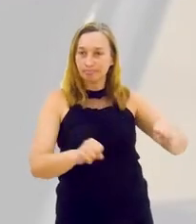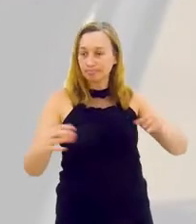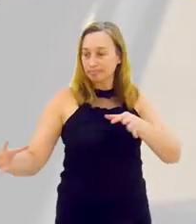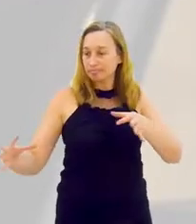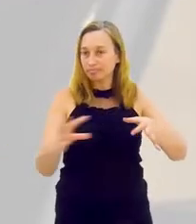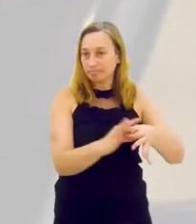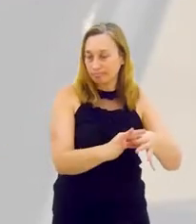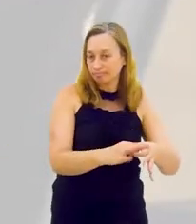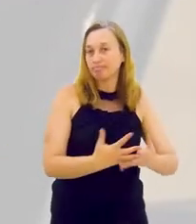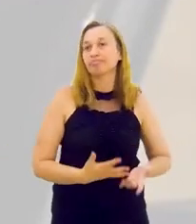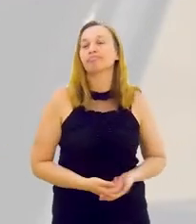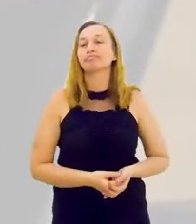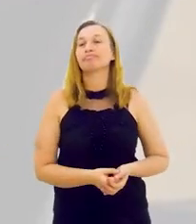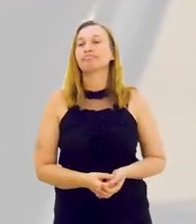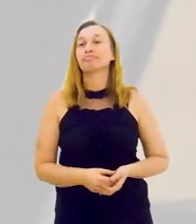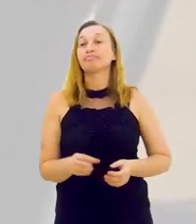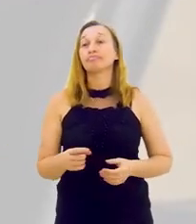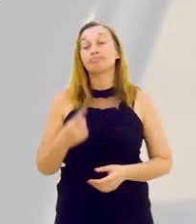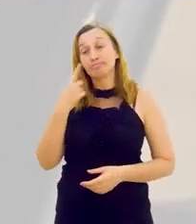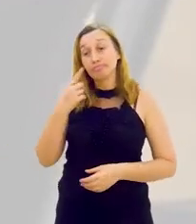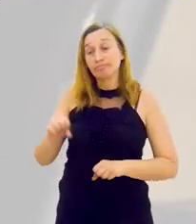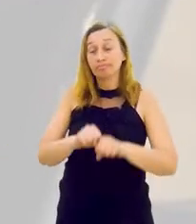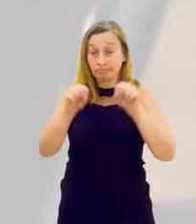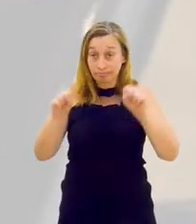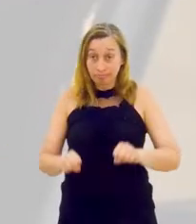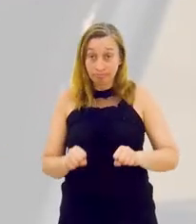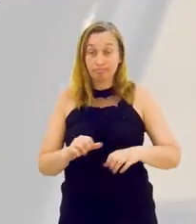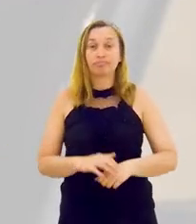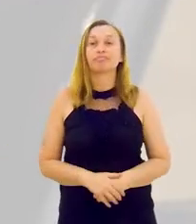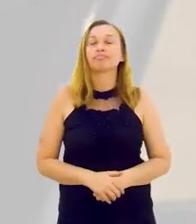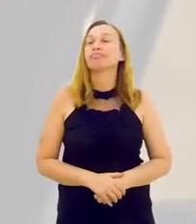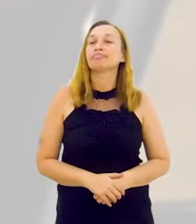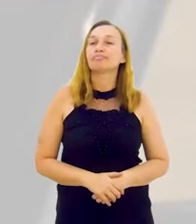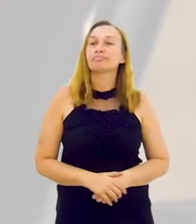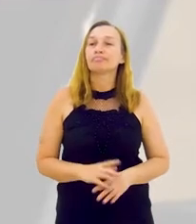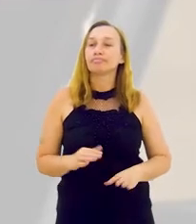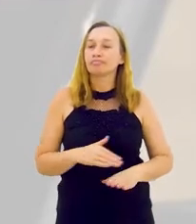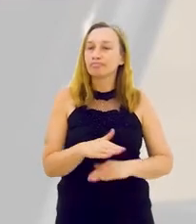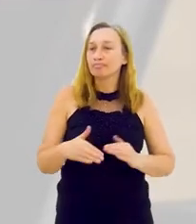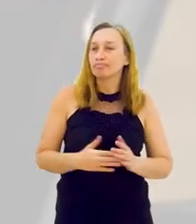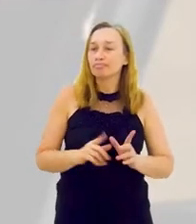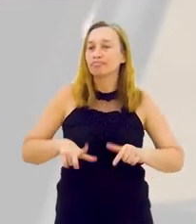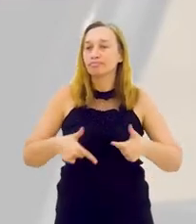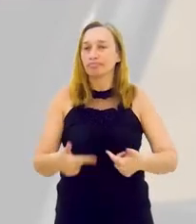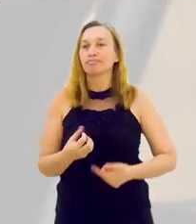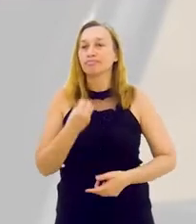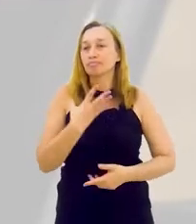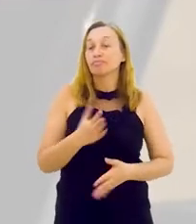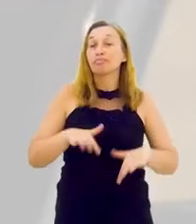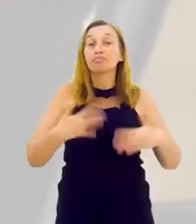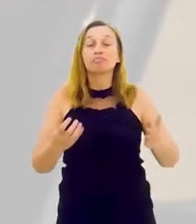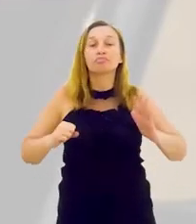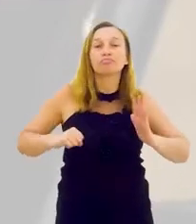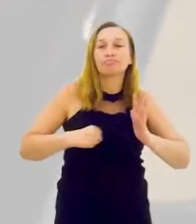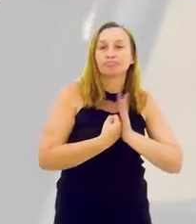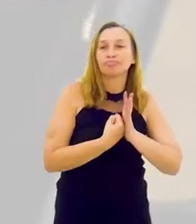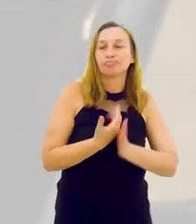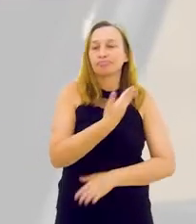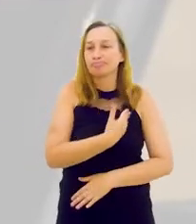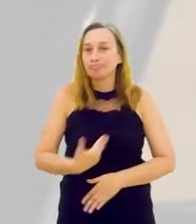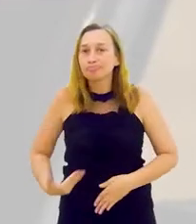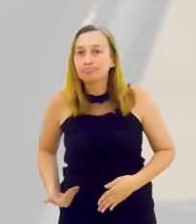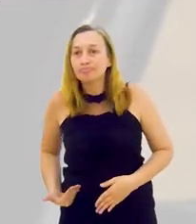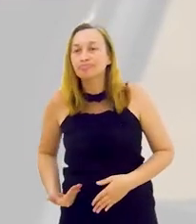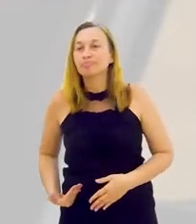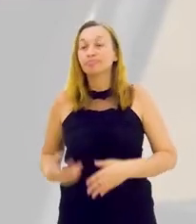como completo. Tá? E a gente tem que ver o sistema para que a tríplice hélice funcione. Então, a gente tem que saber qual o impacto